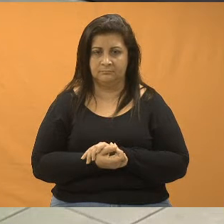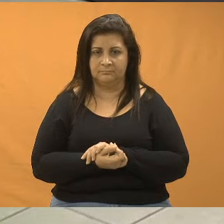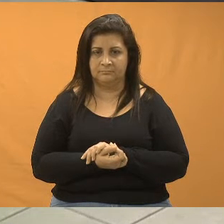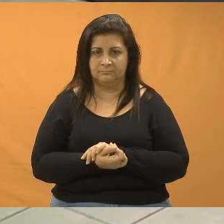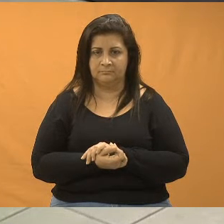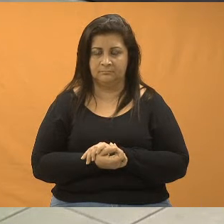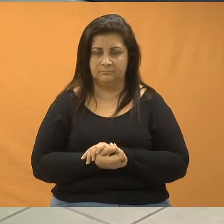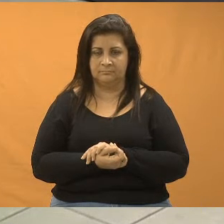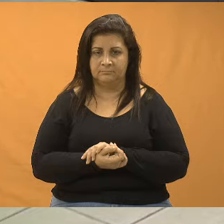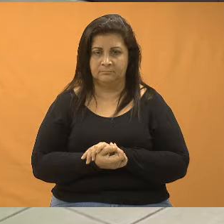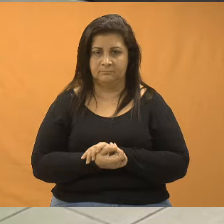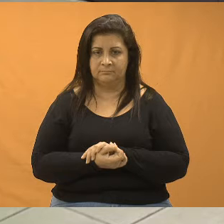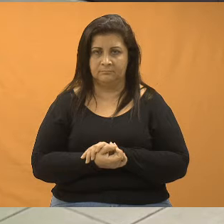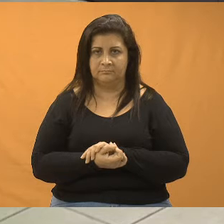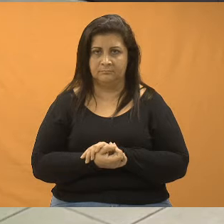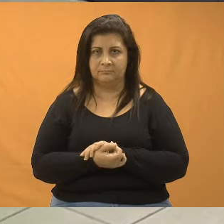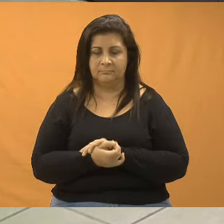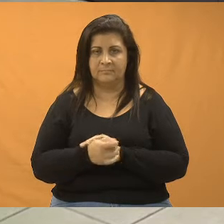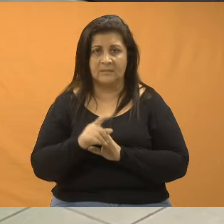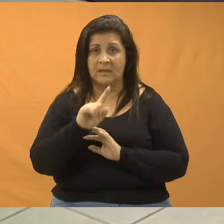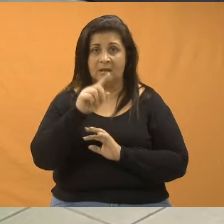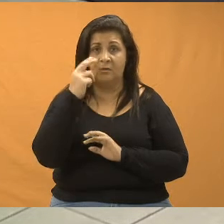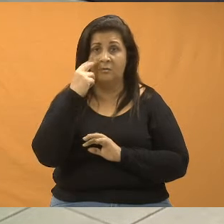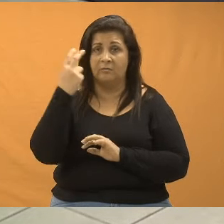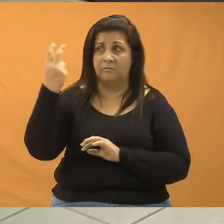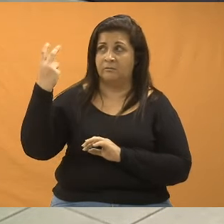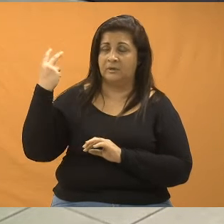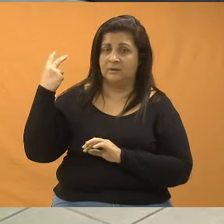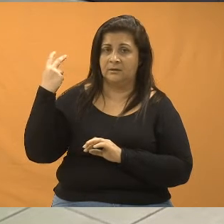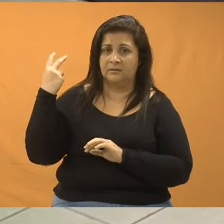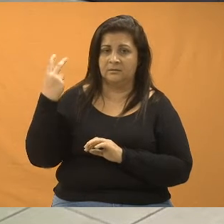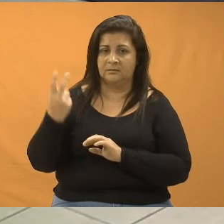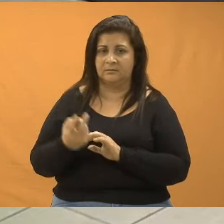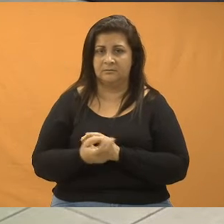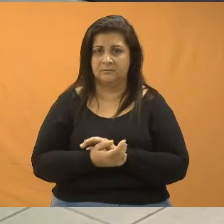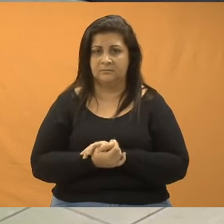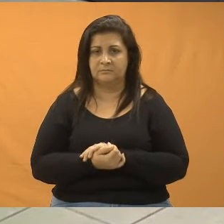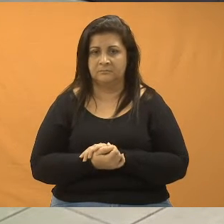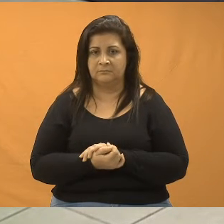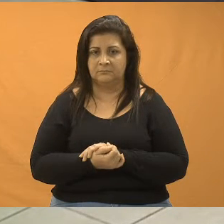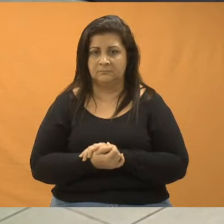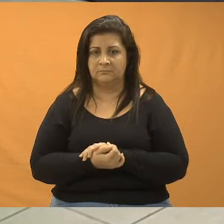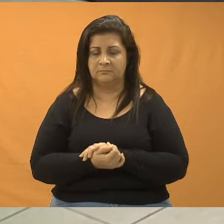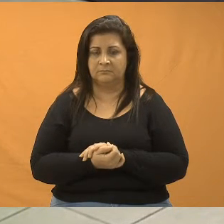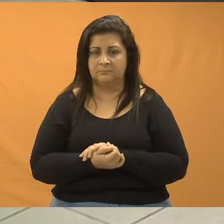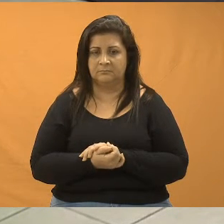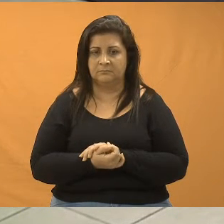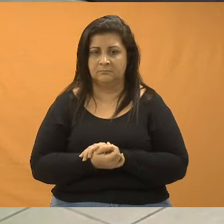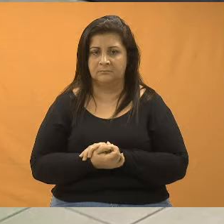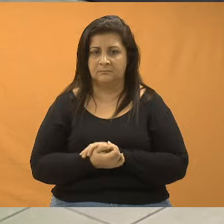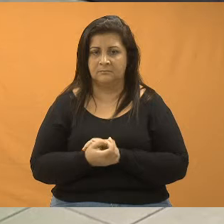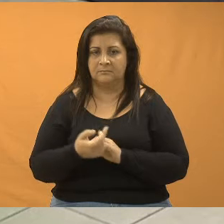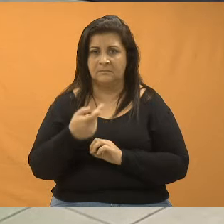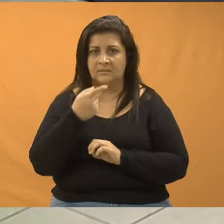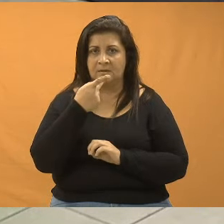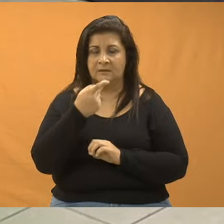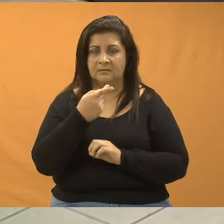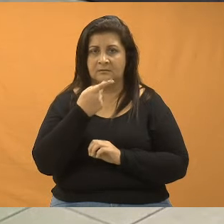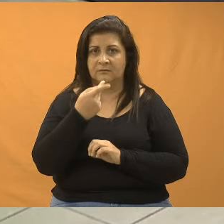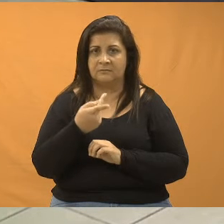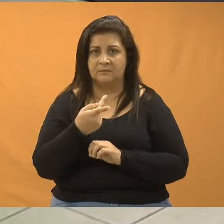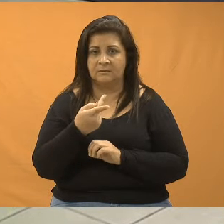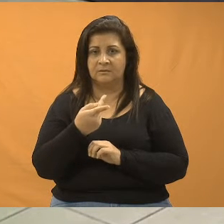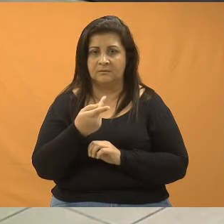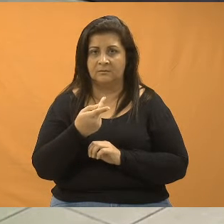falar uma coisa para vocês? Eu nem vi quem está aí atrás, tá? Eu estou falando que